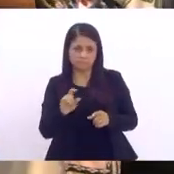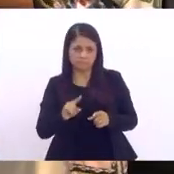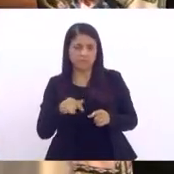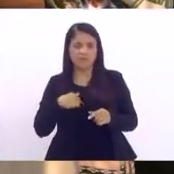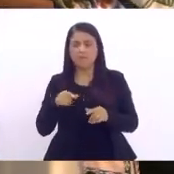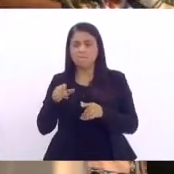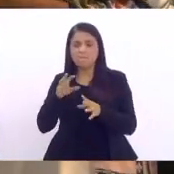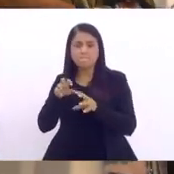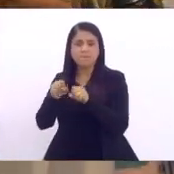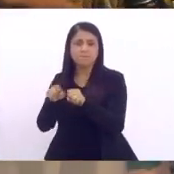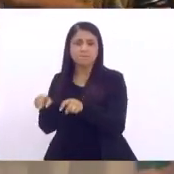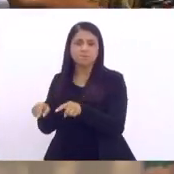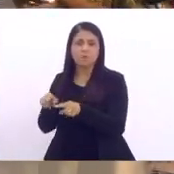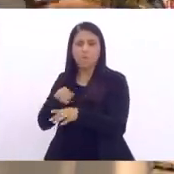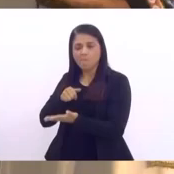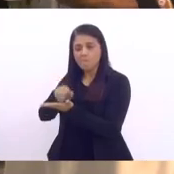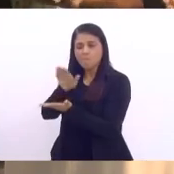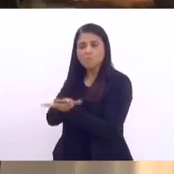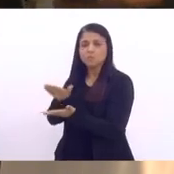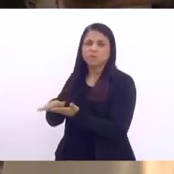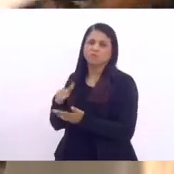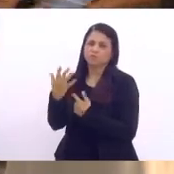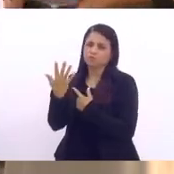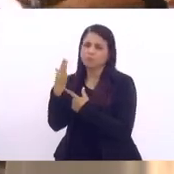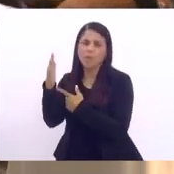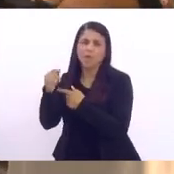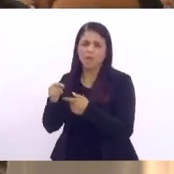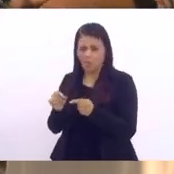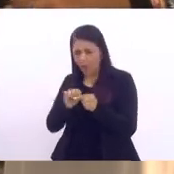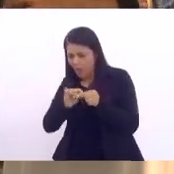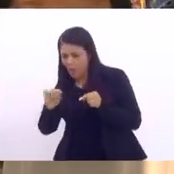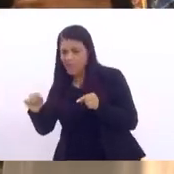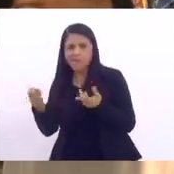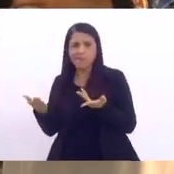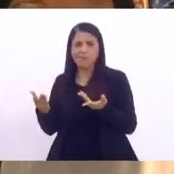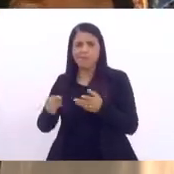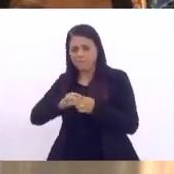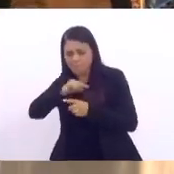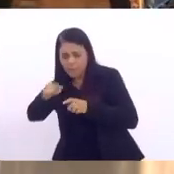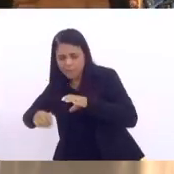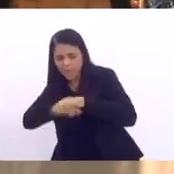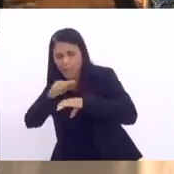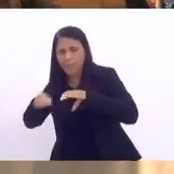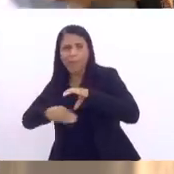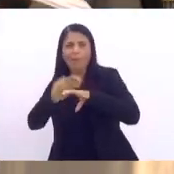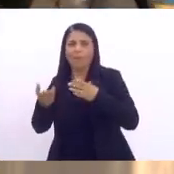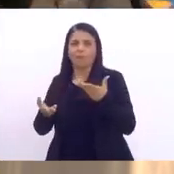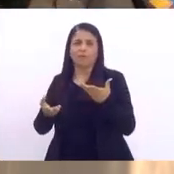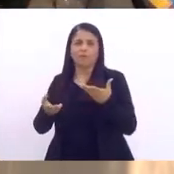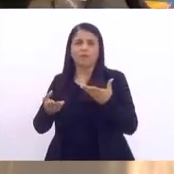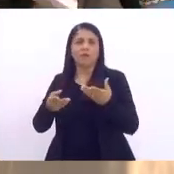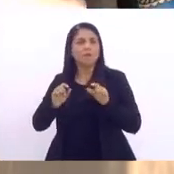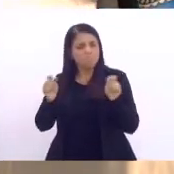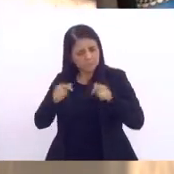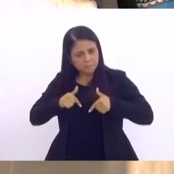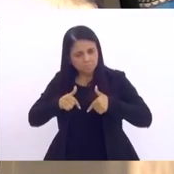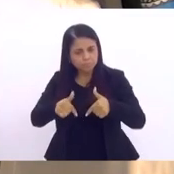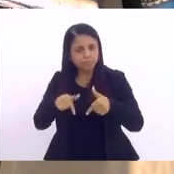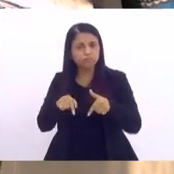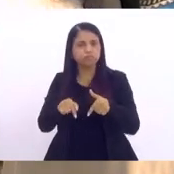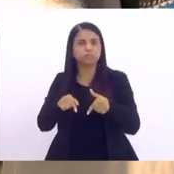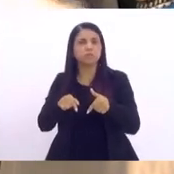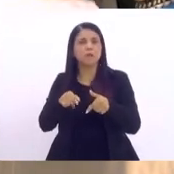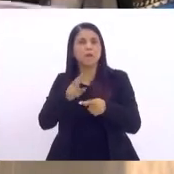que a blitz pode ser mais efetiva do ponto de vista da segurança e perturbar menos